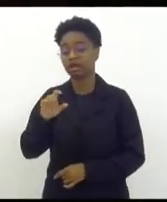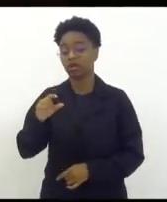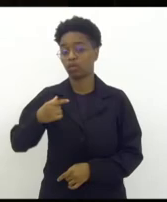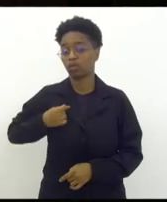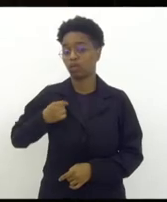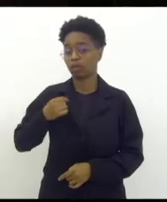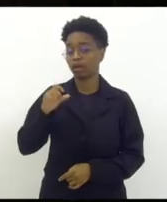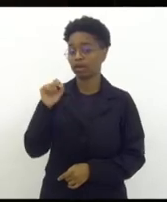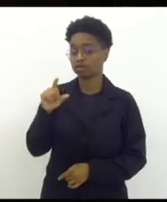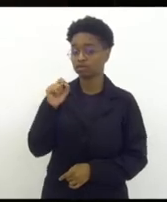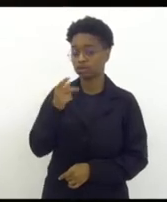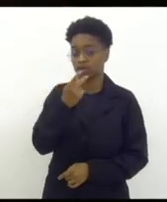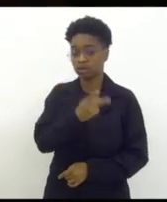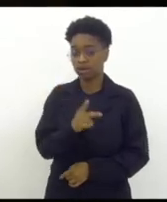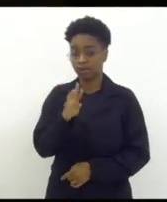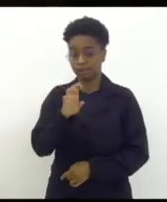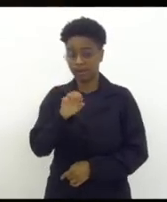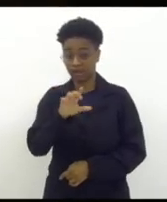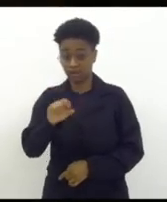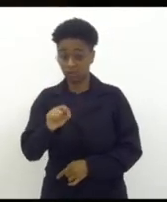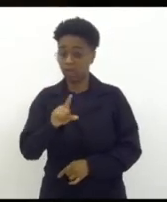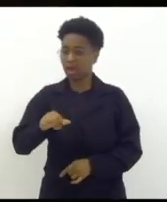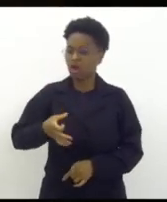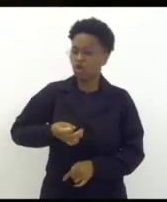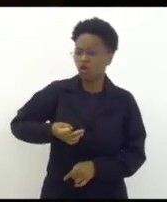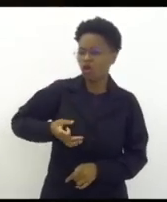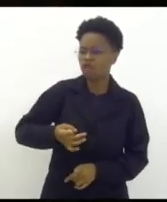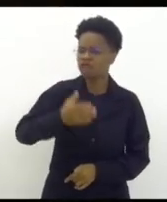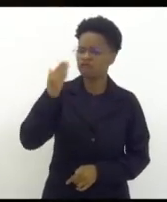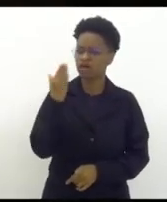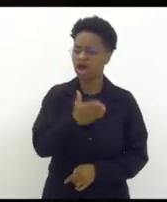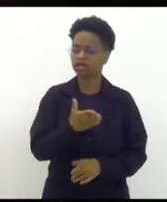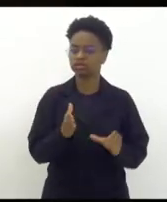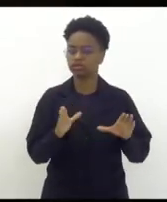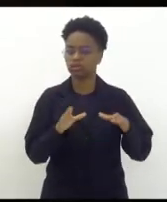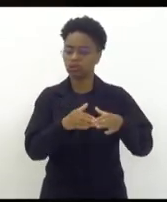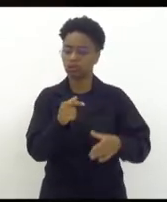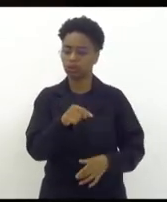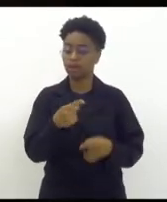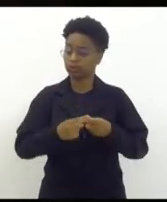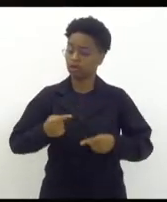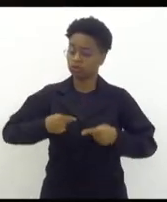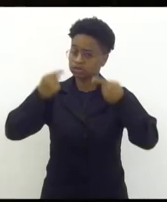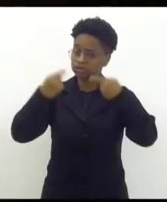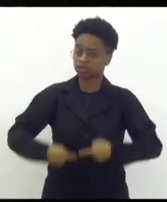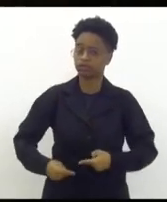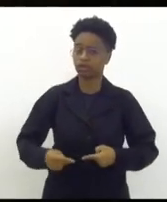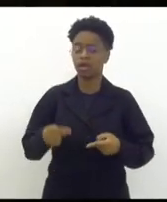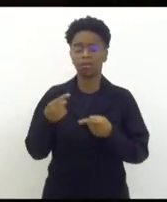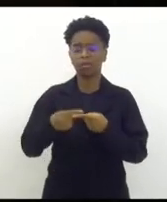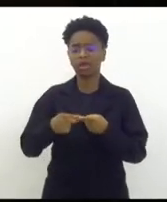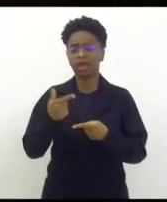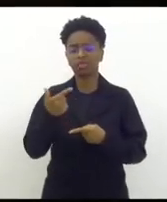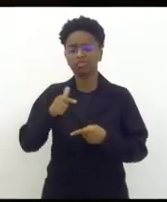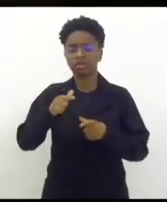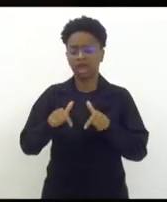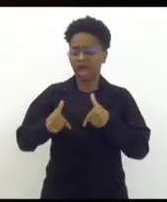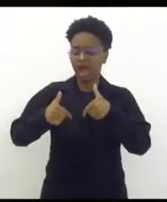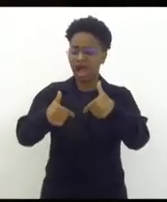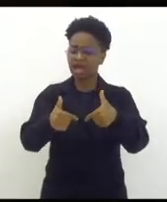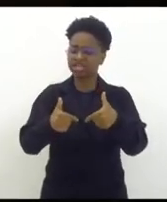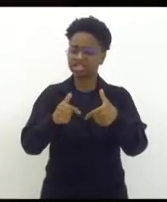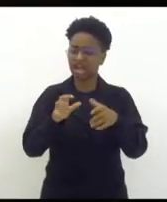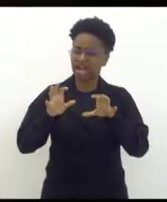Breno Carnevalli covardemente que são porque eu faço um desafio porque não agem Com tamanha truculência